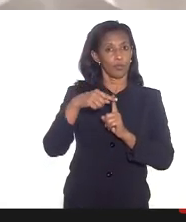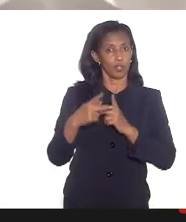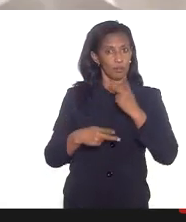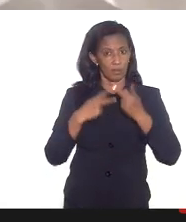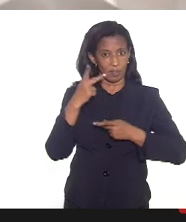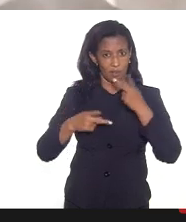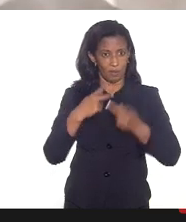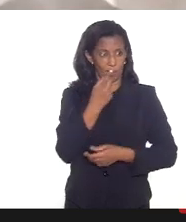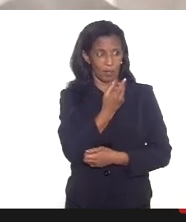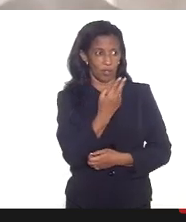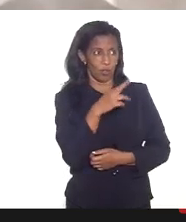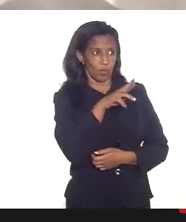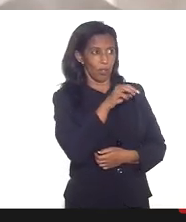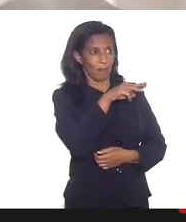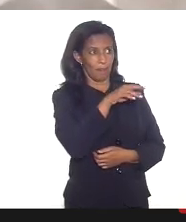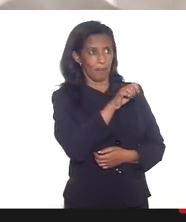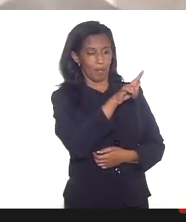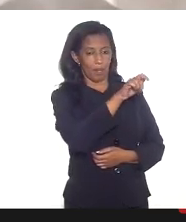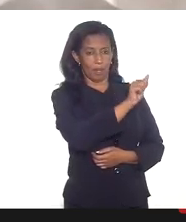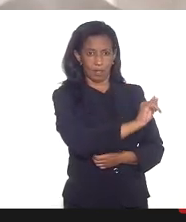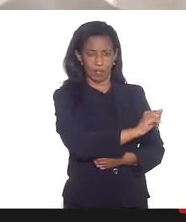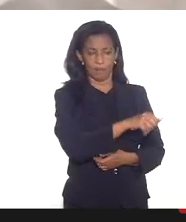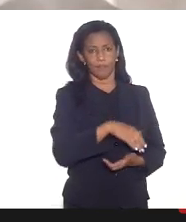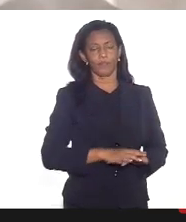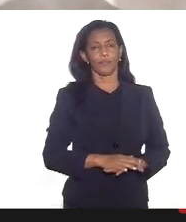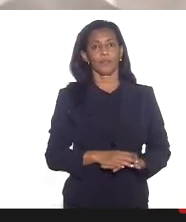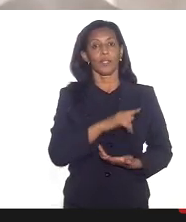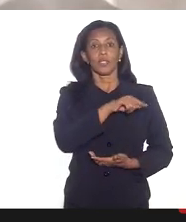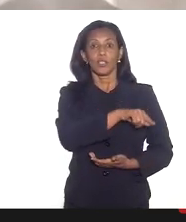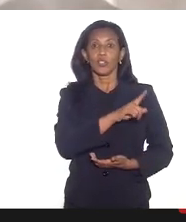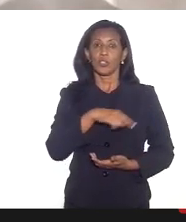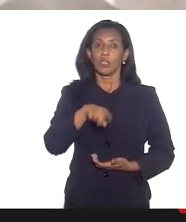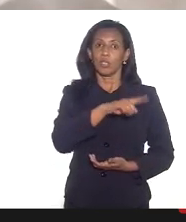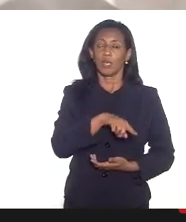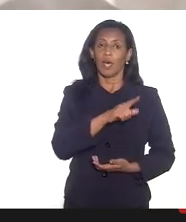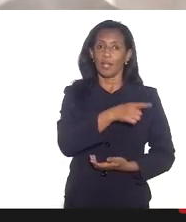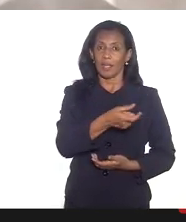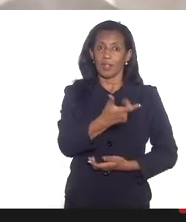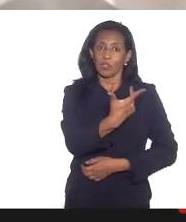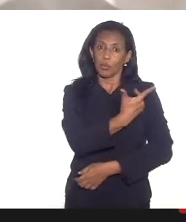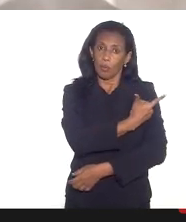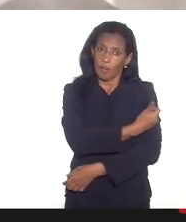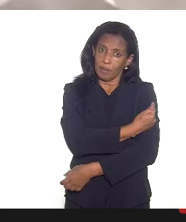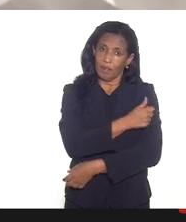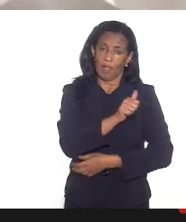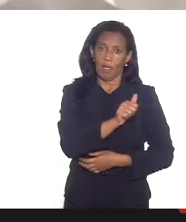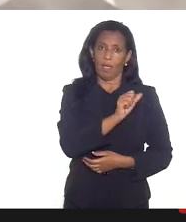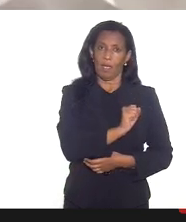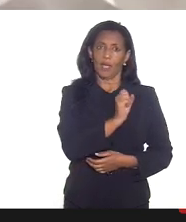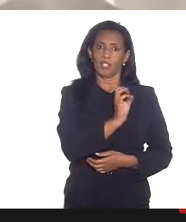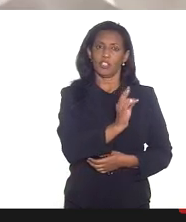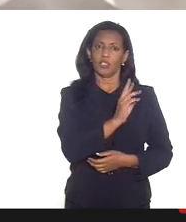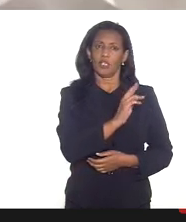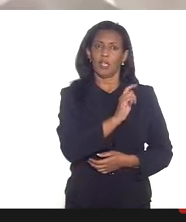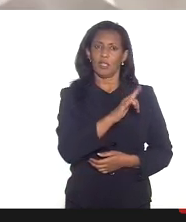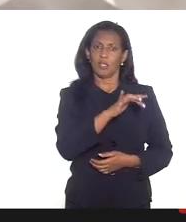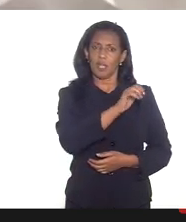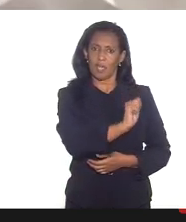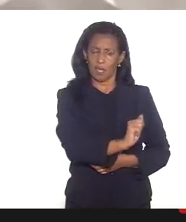fala da doutora melania de que aquelas que tenham tomado a vacina Astra zeneca